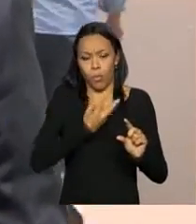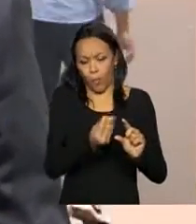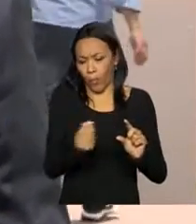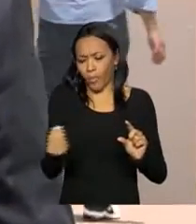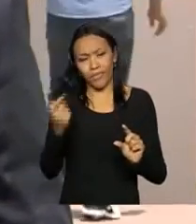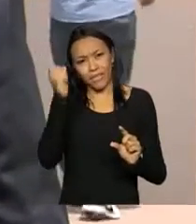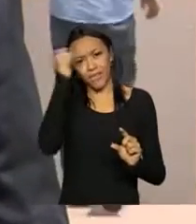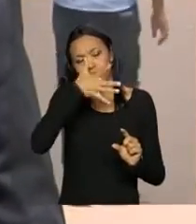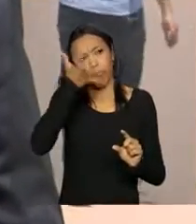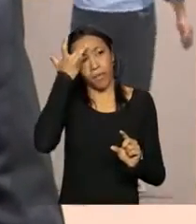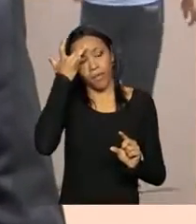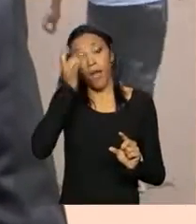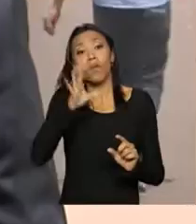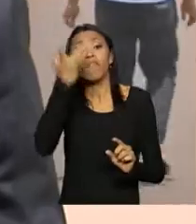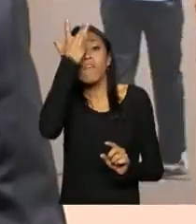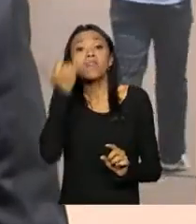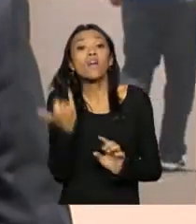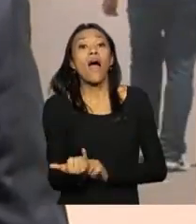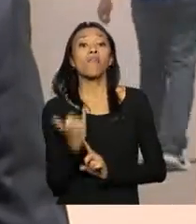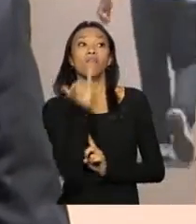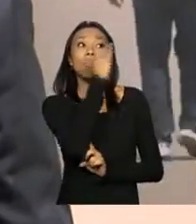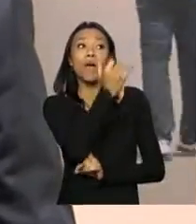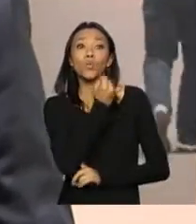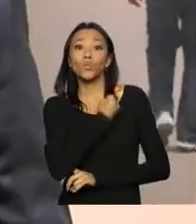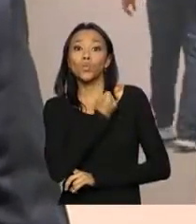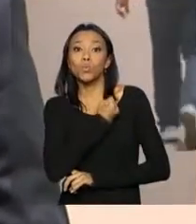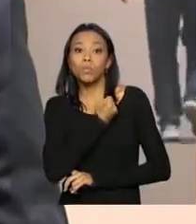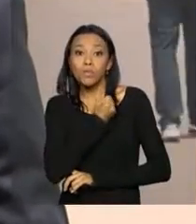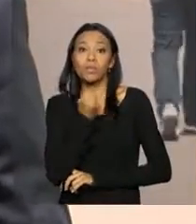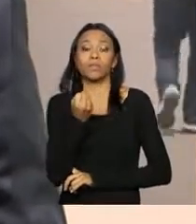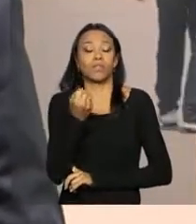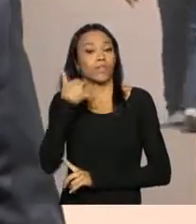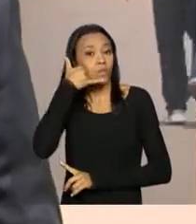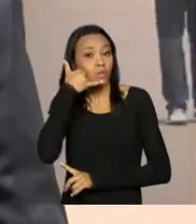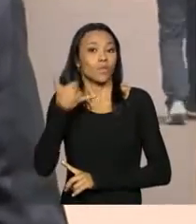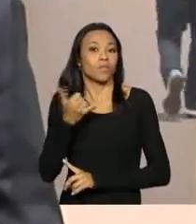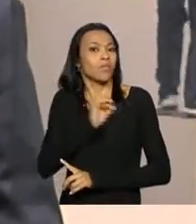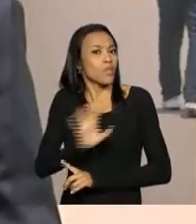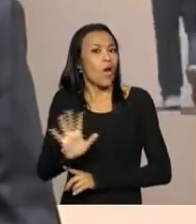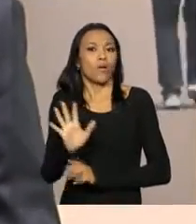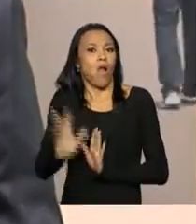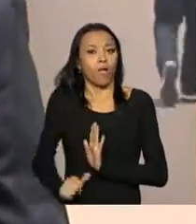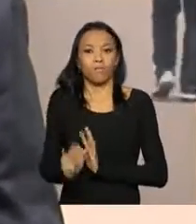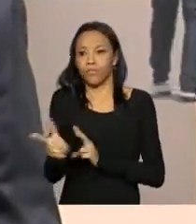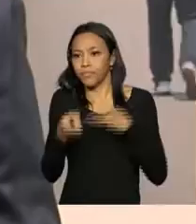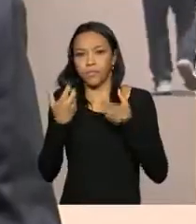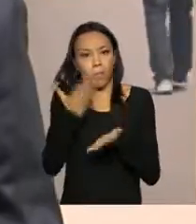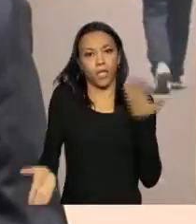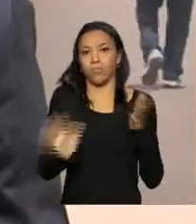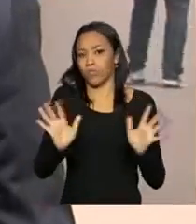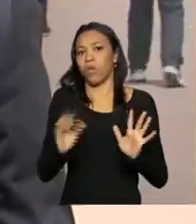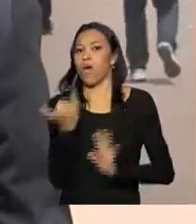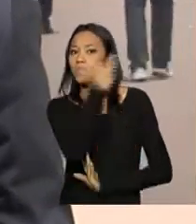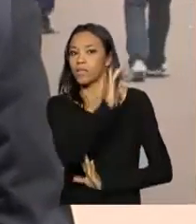mais fácil. É só o usuário informar o número da linha do aparelho roubado. A Agência Nacional de Telecomunicações também colocou